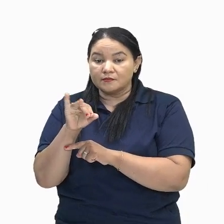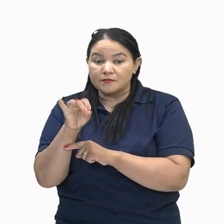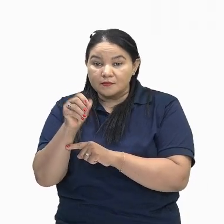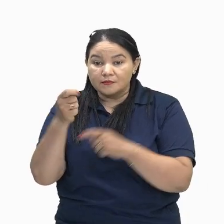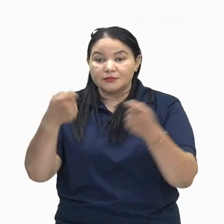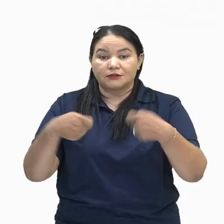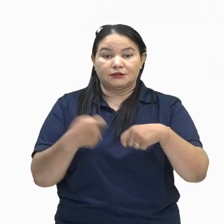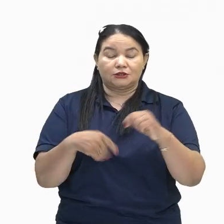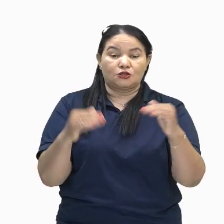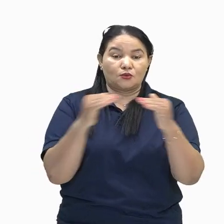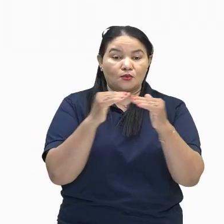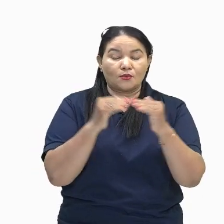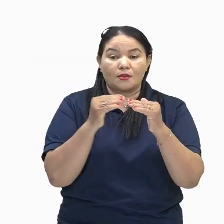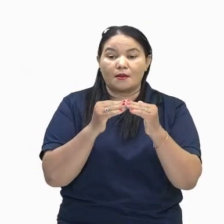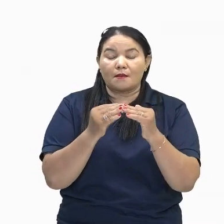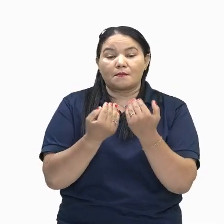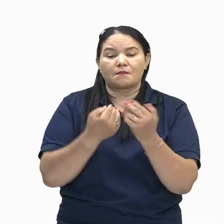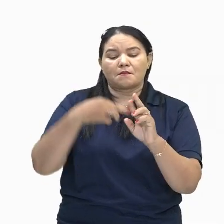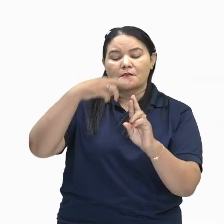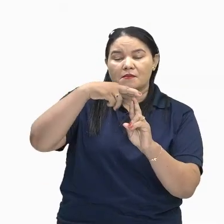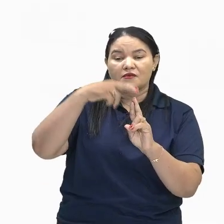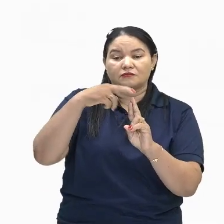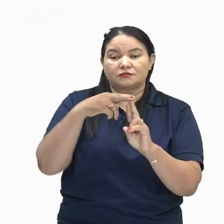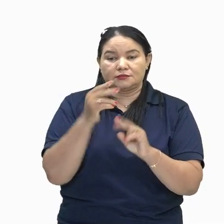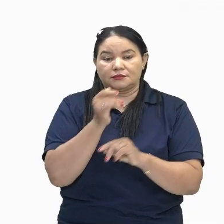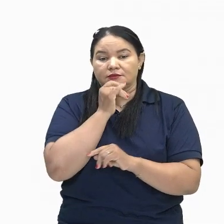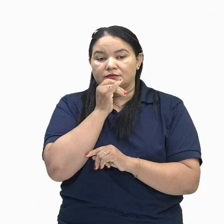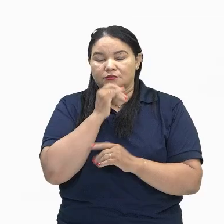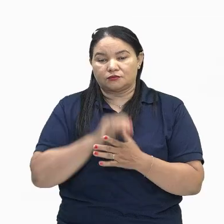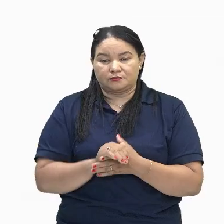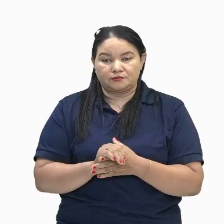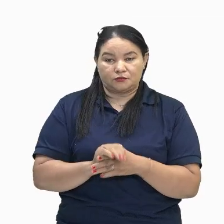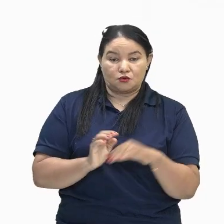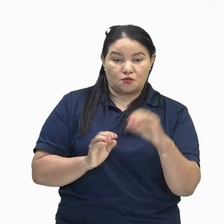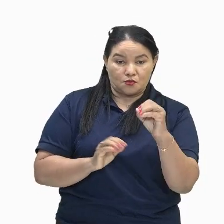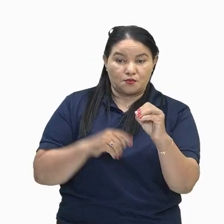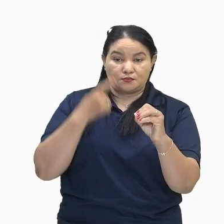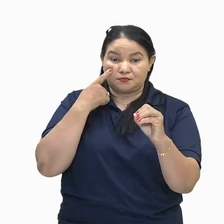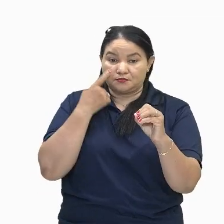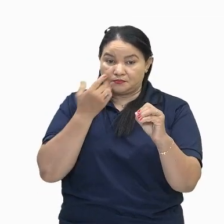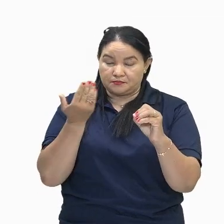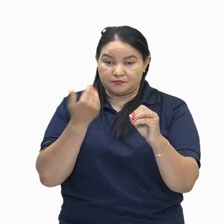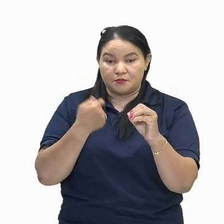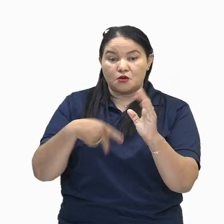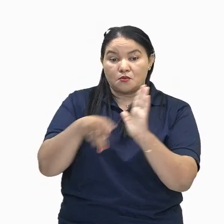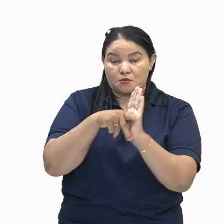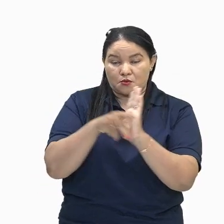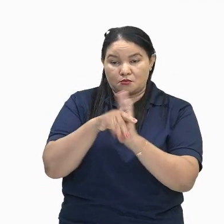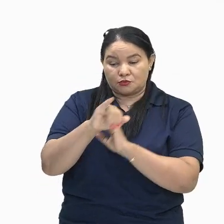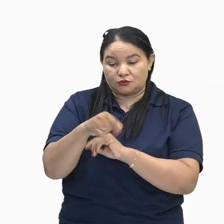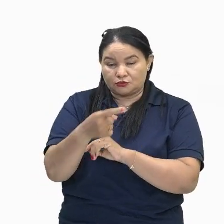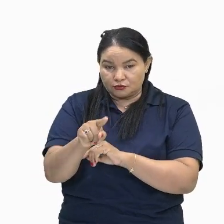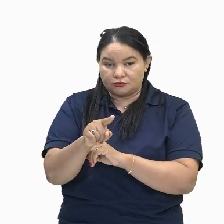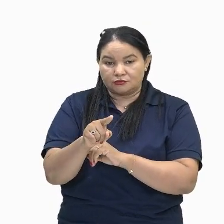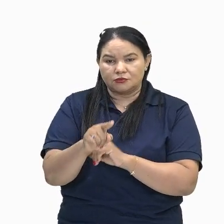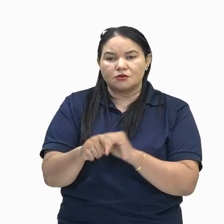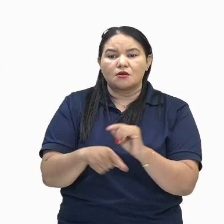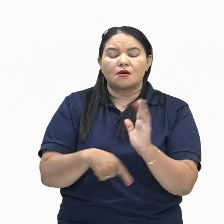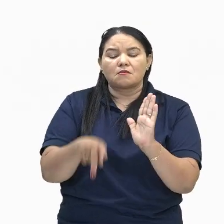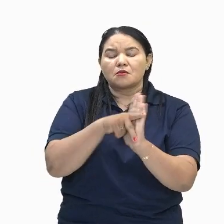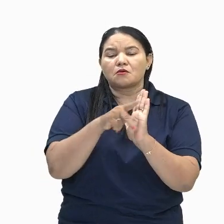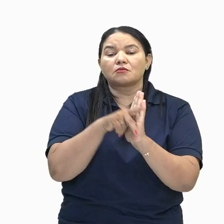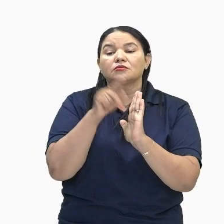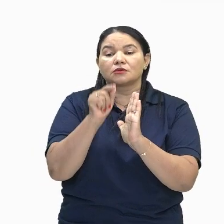Então, por exemplo, esse adjetivo próprio, olha só. O próprio João disse isso. Percebam que próprio se refere a quem?